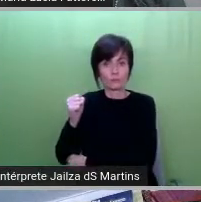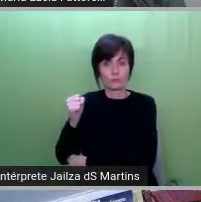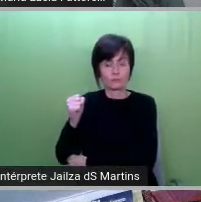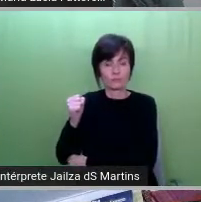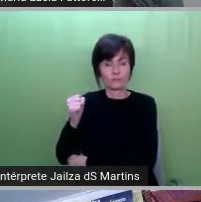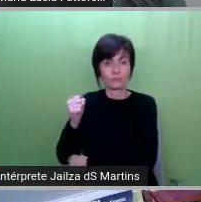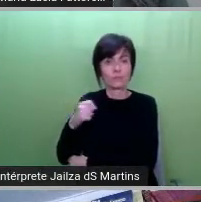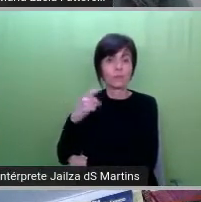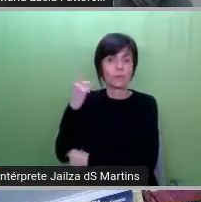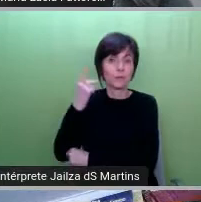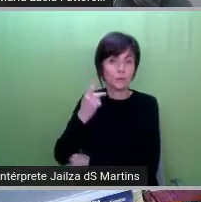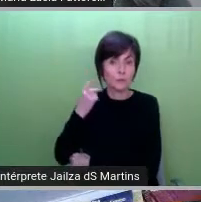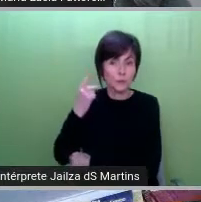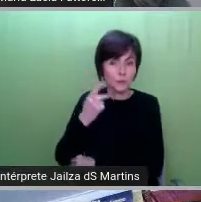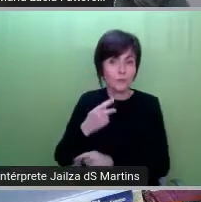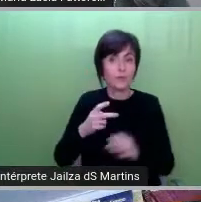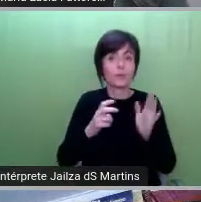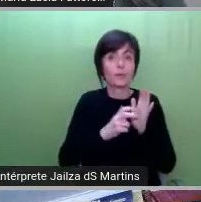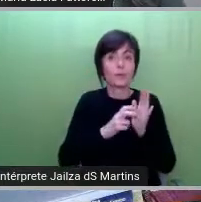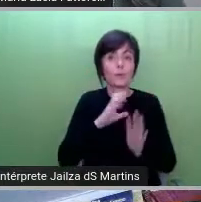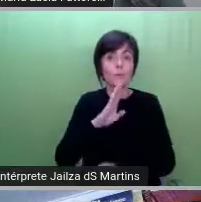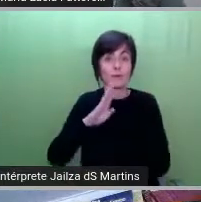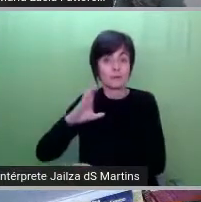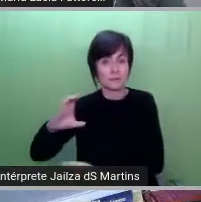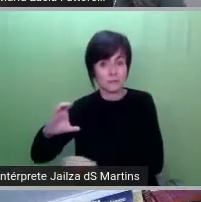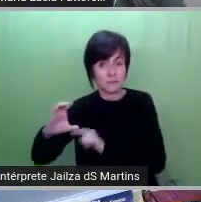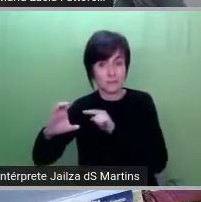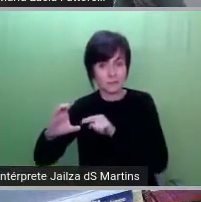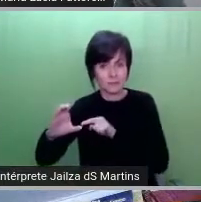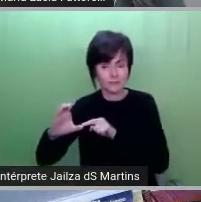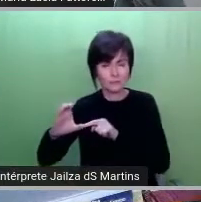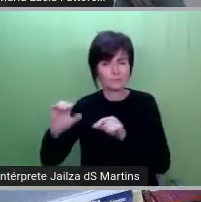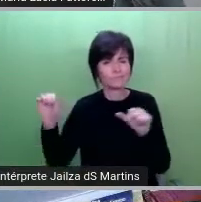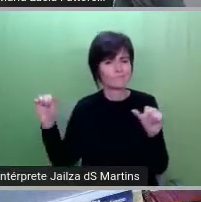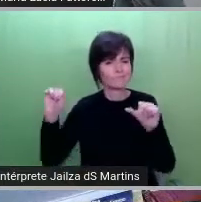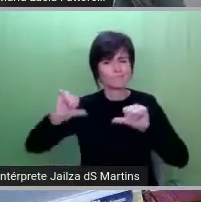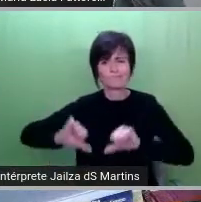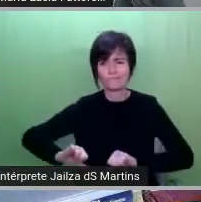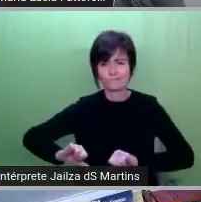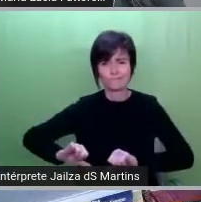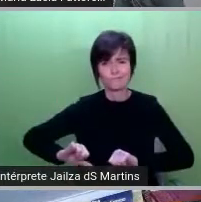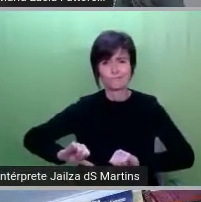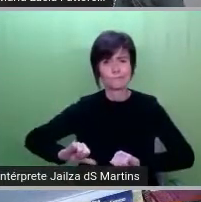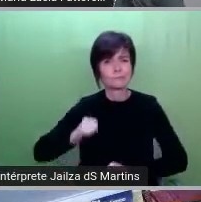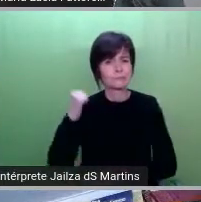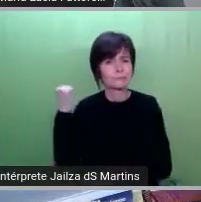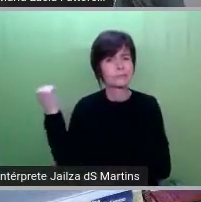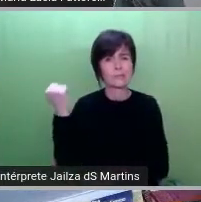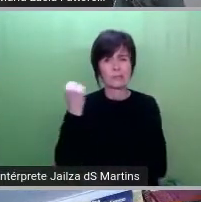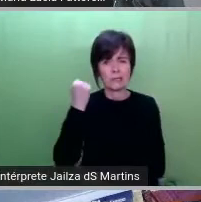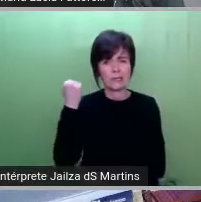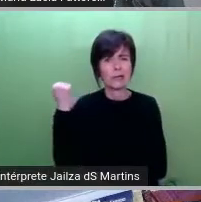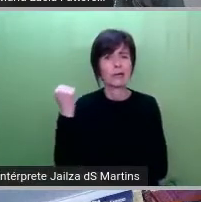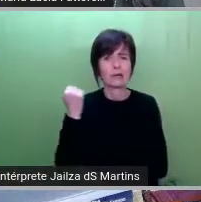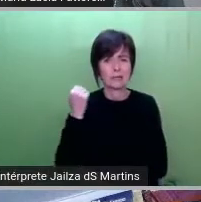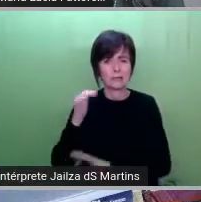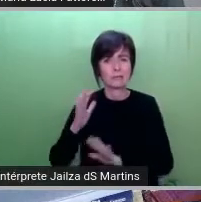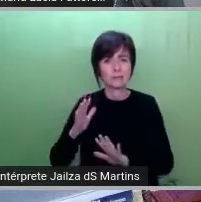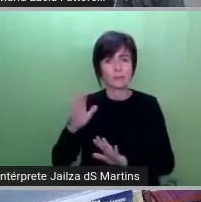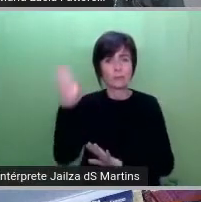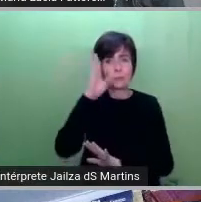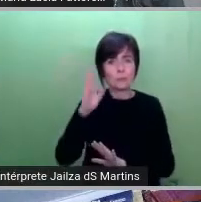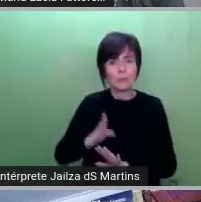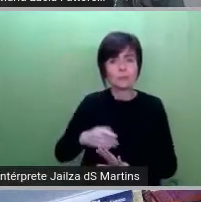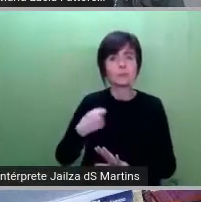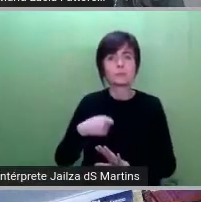Uma política do Banco Central desastrosa, que levou a uma crise grave, cambial grave. O Brasil teve que recorrer